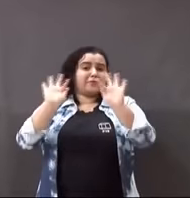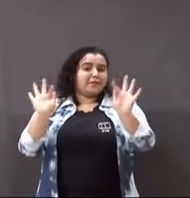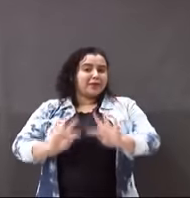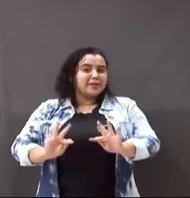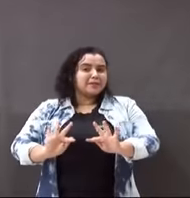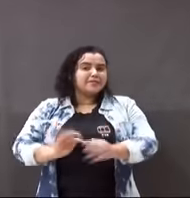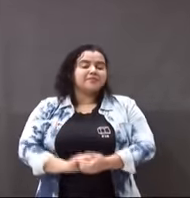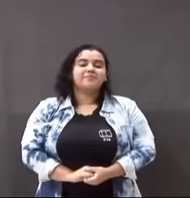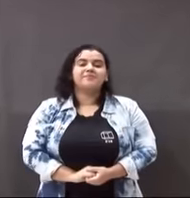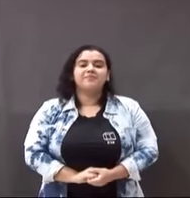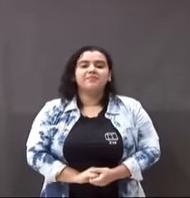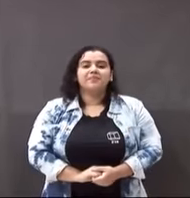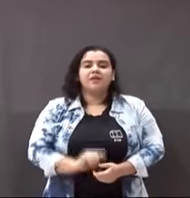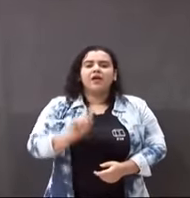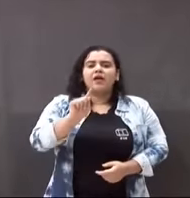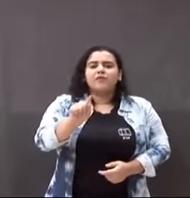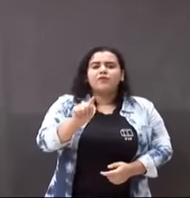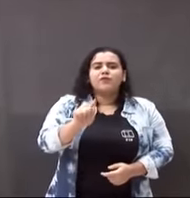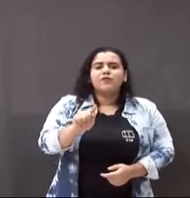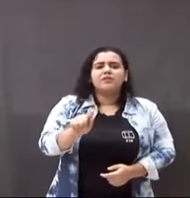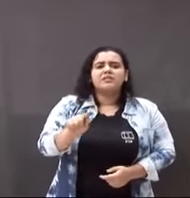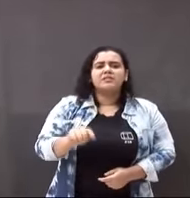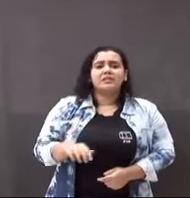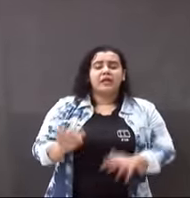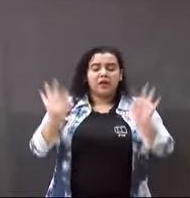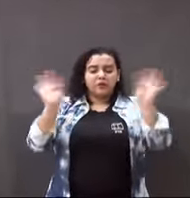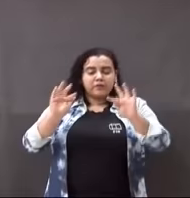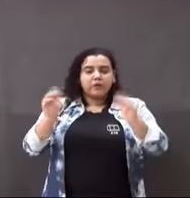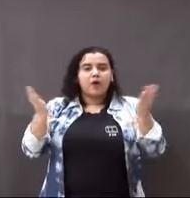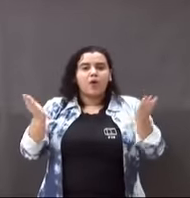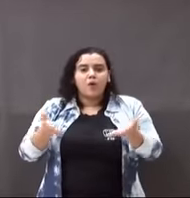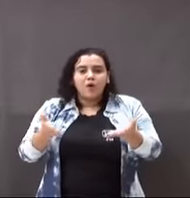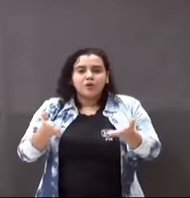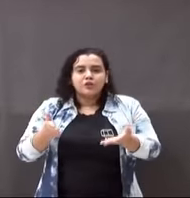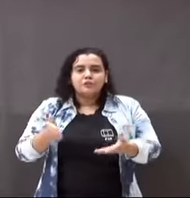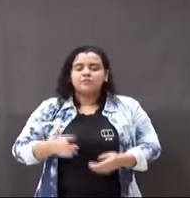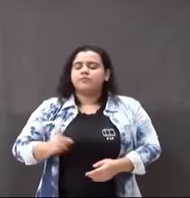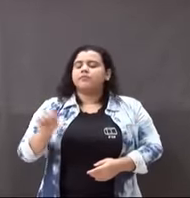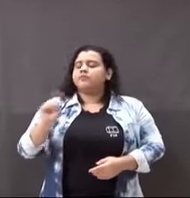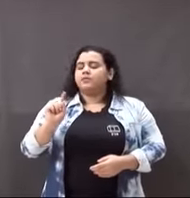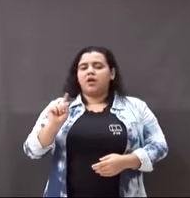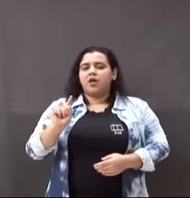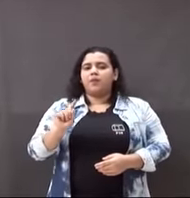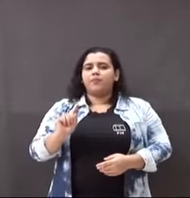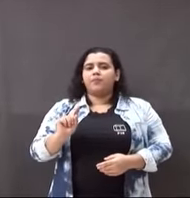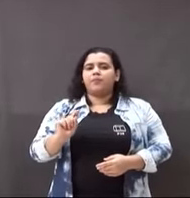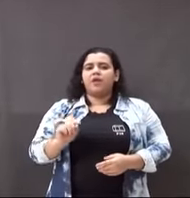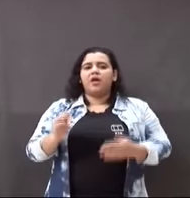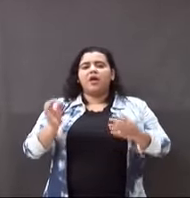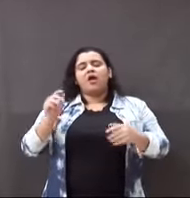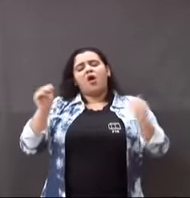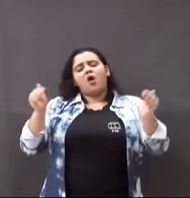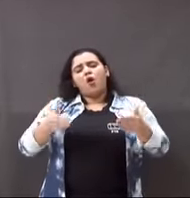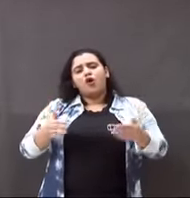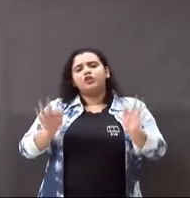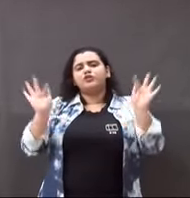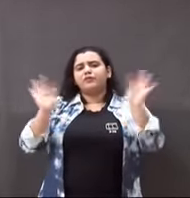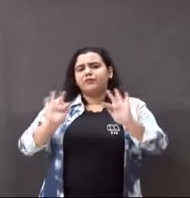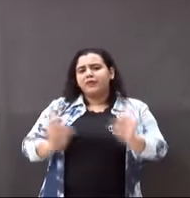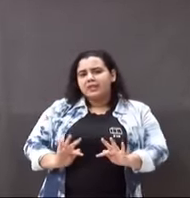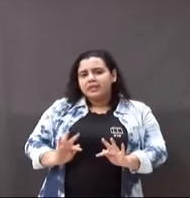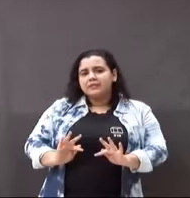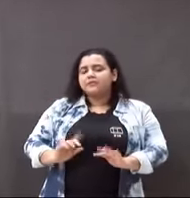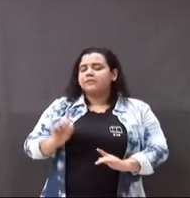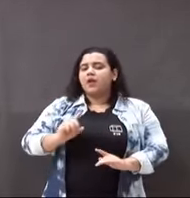Porque quem está hoje pode ser que não está amanhã. Então ontem eu sou feliz, hoje eu sou feliz e amanhã também eu continuo